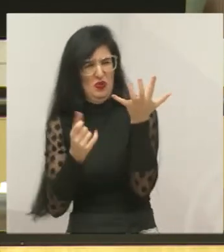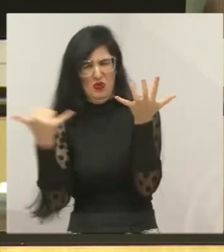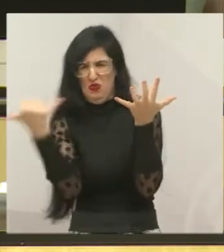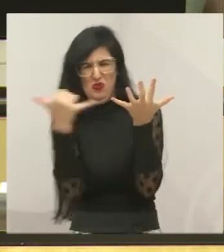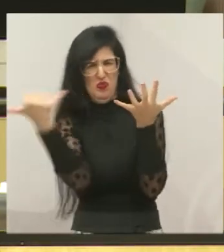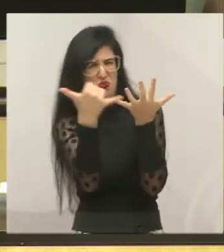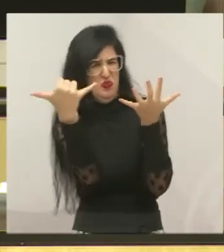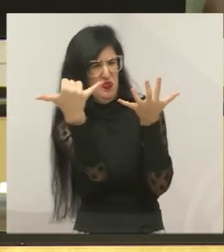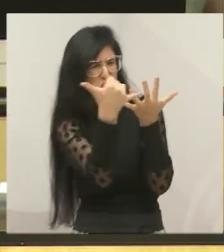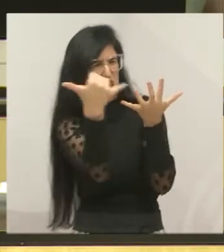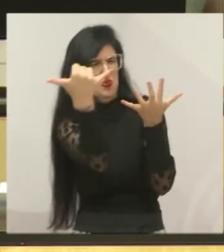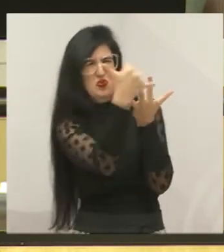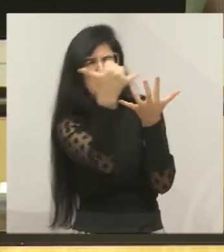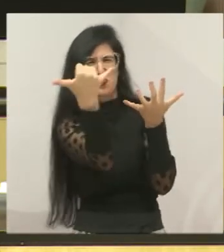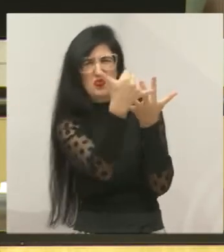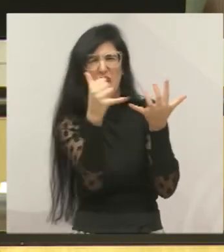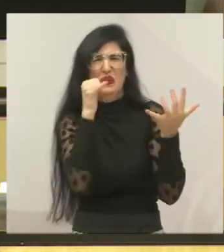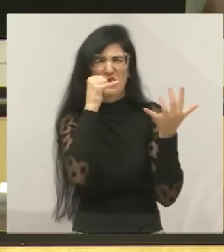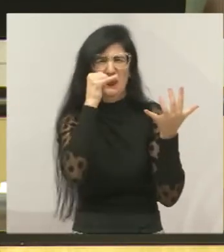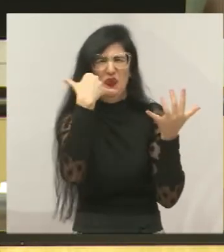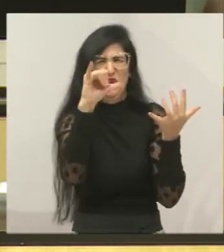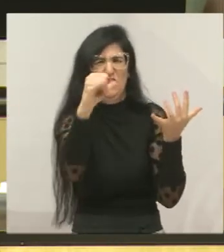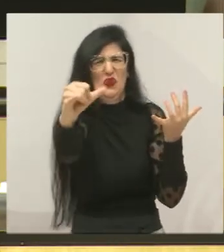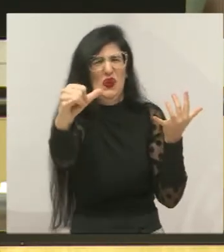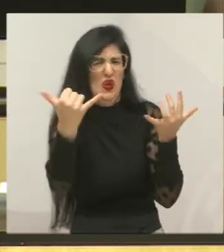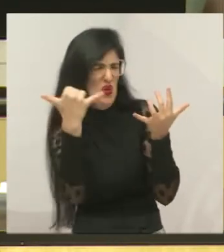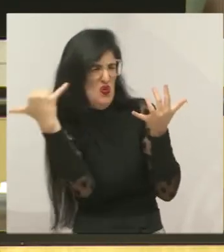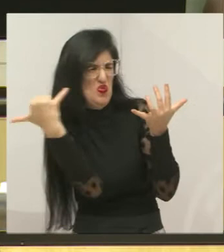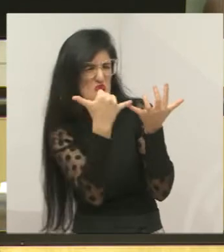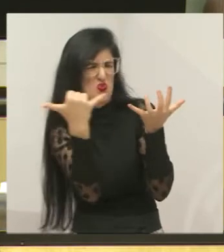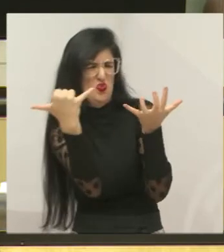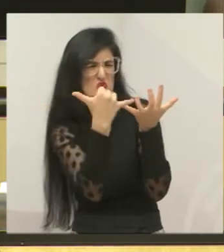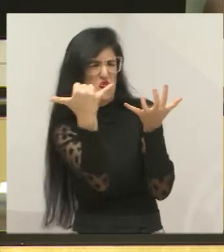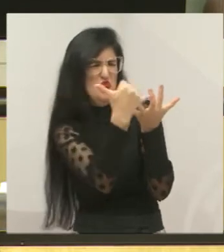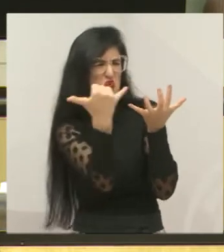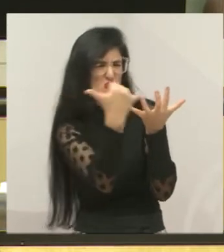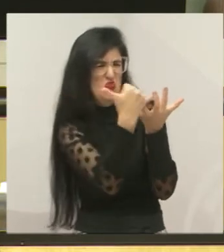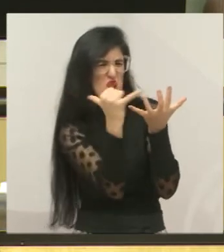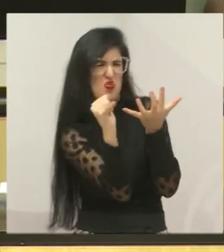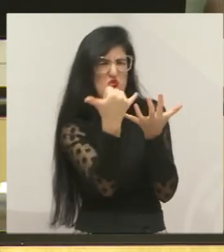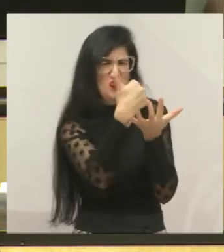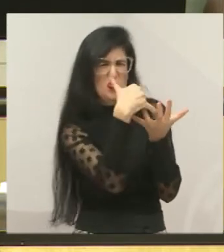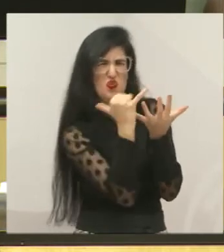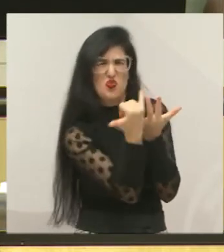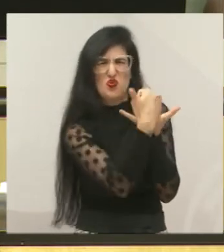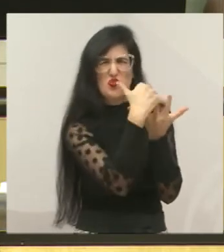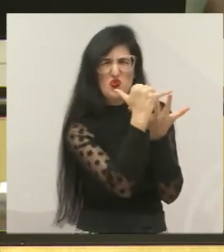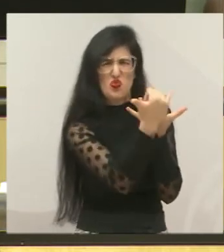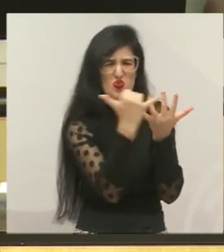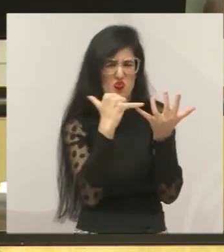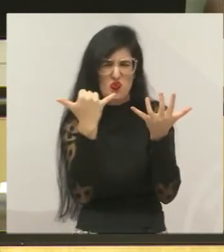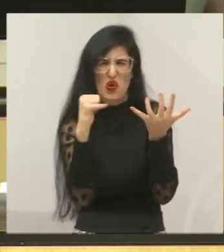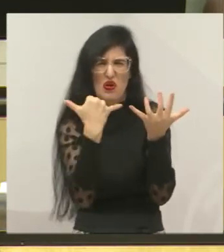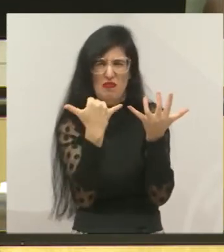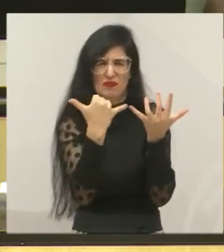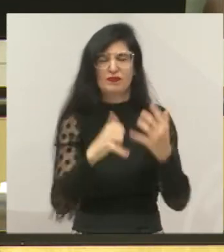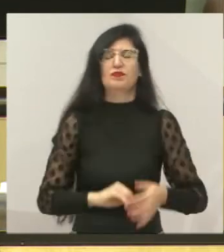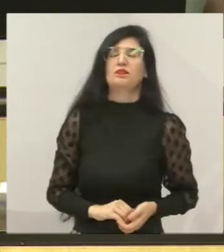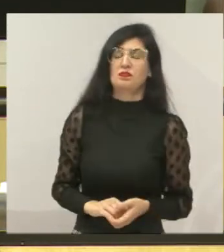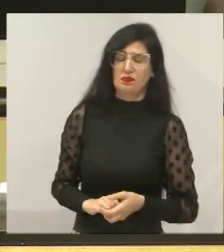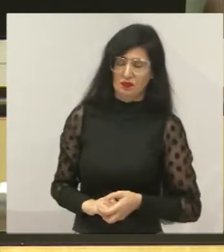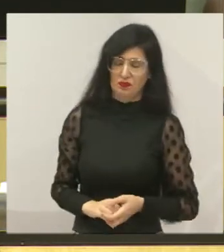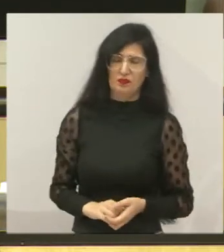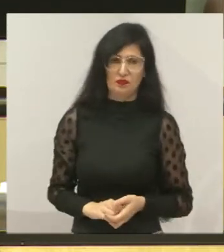elétrica, podendo acarretar transtornos aos moradores da região. Na expectativa de pronto atendimento da empresa ao